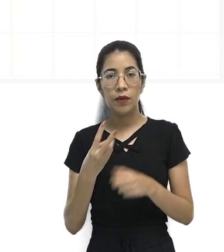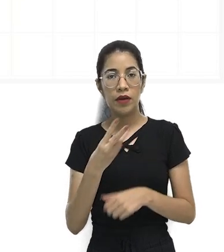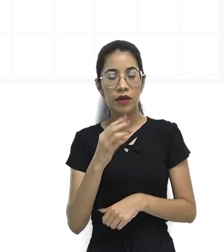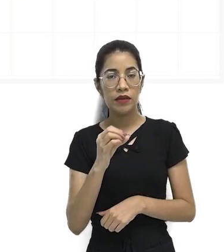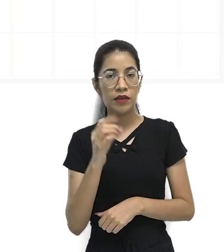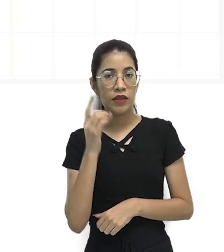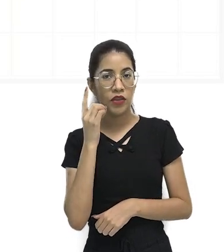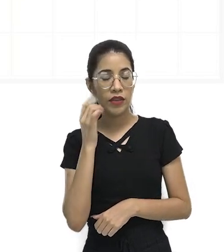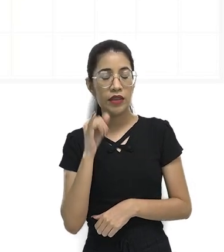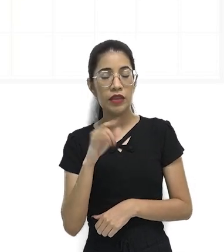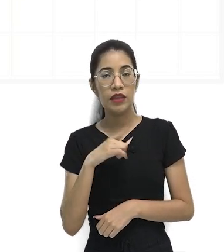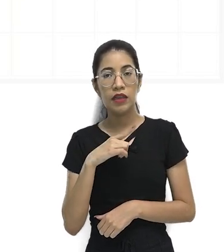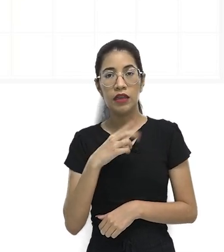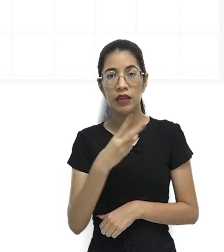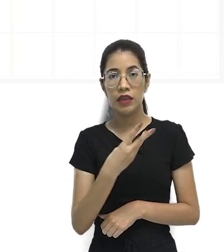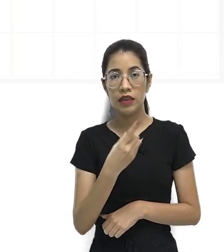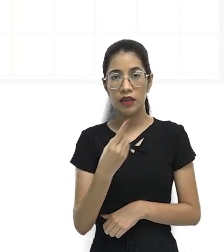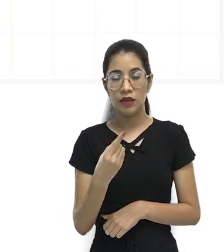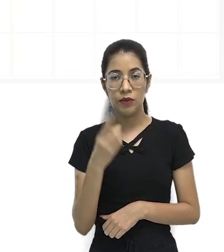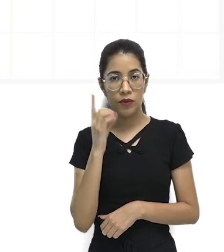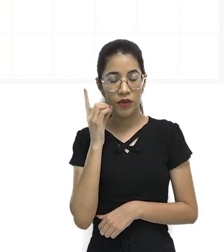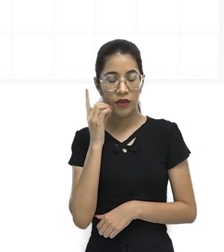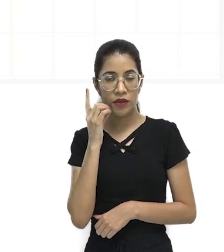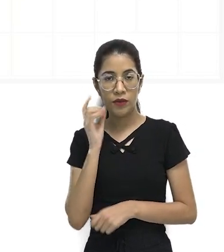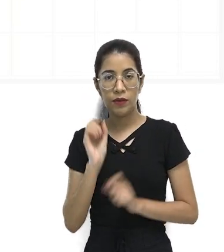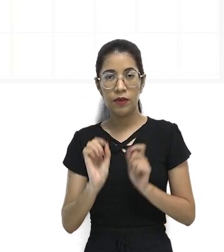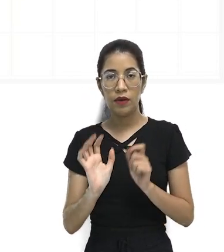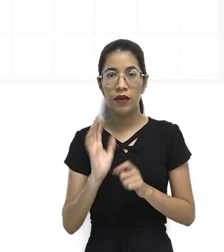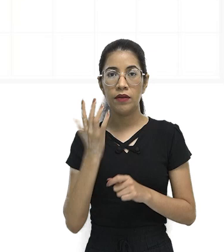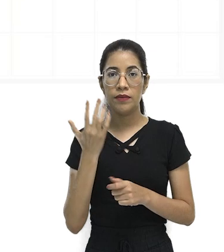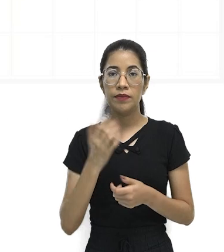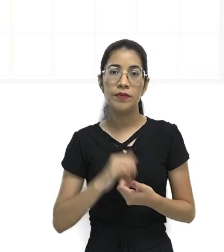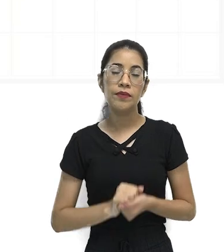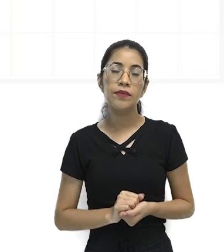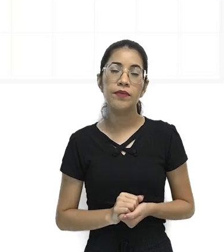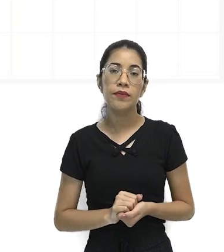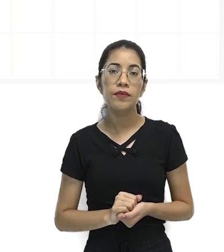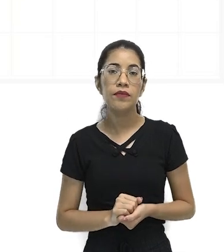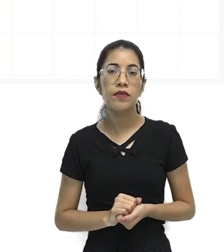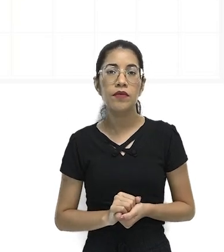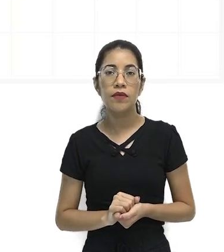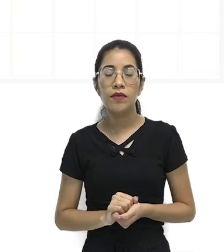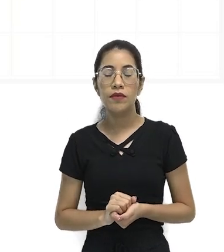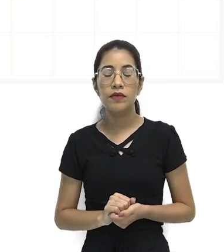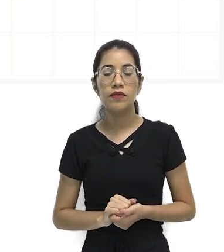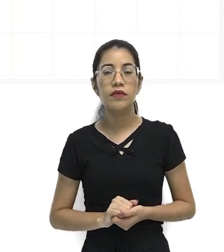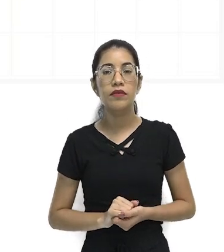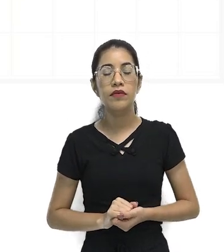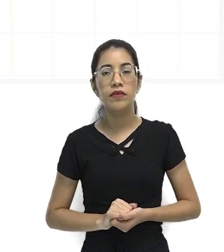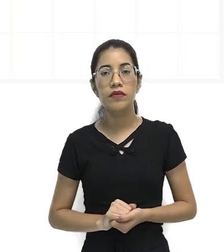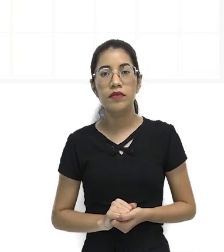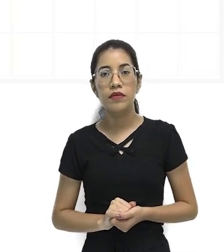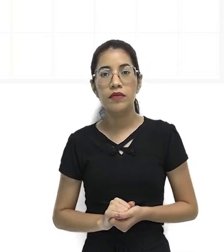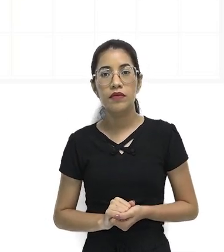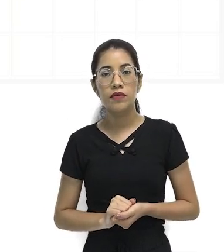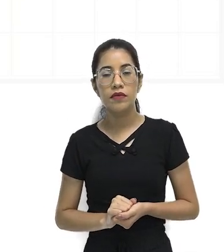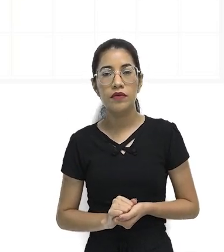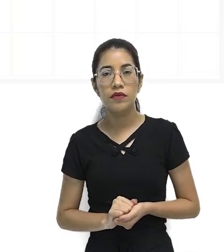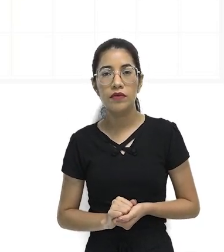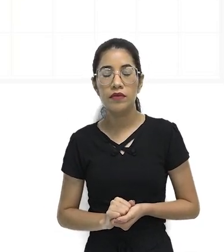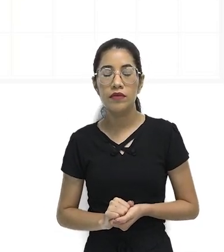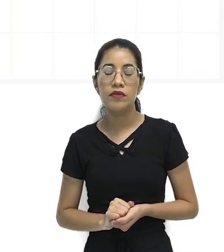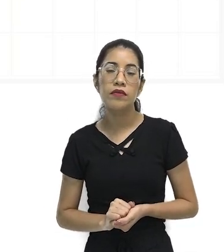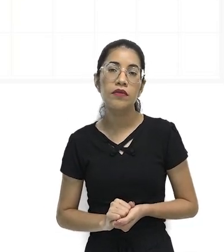tenho 31 dias, o que vai acontecer aqui? Significa que para